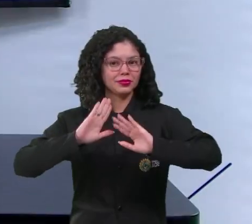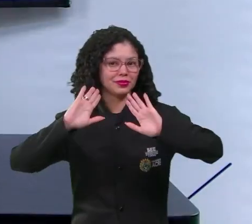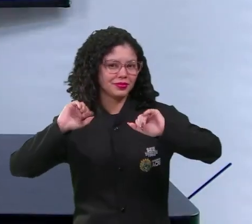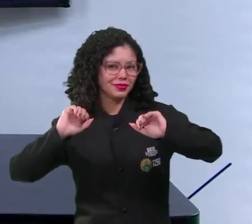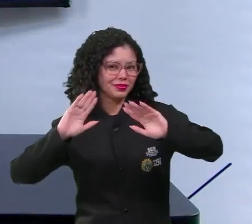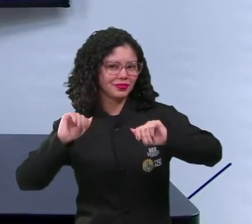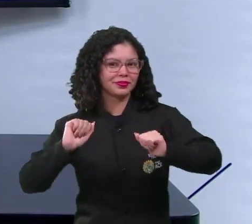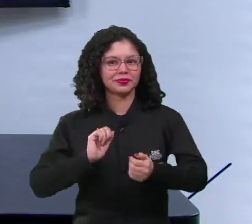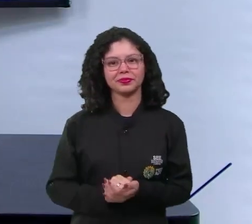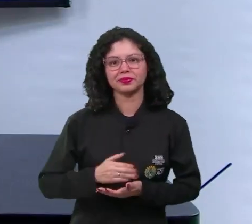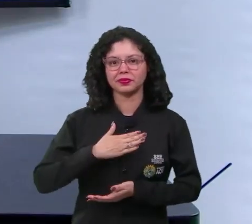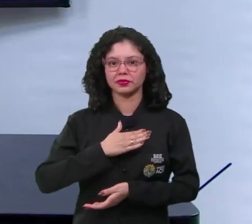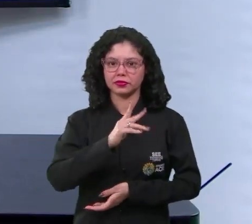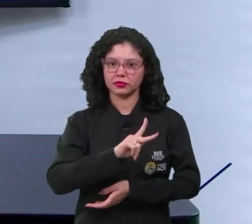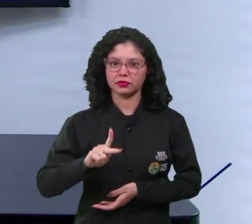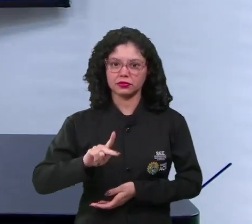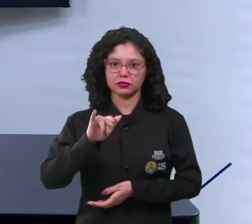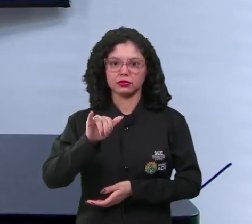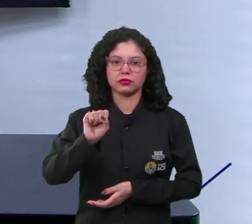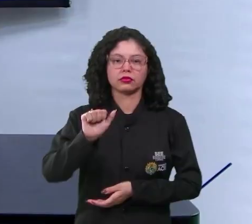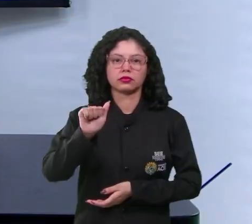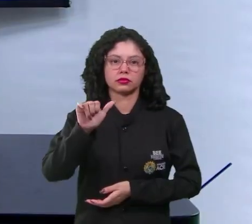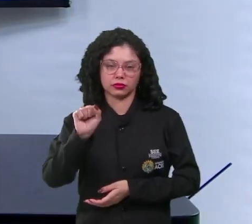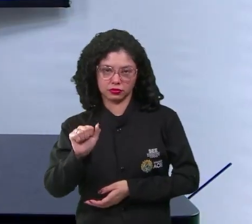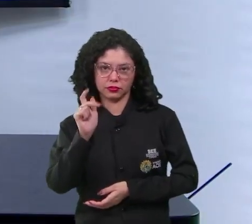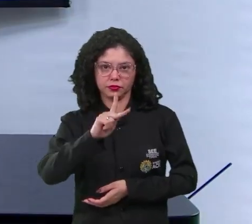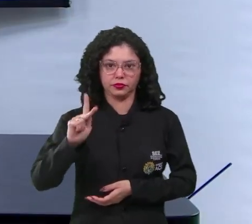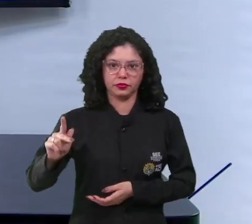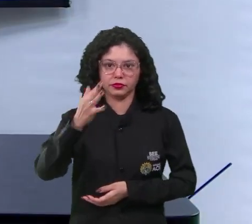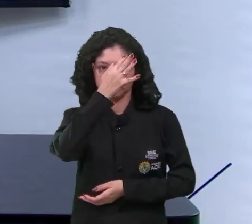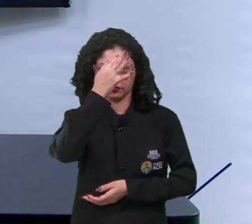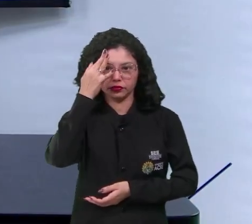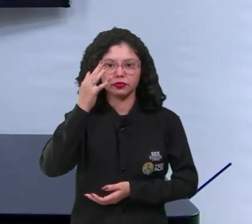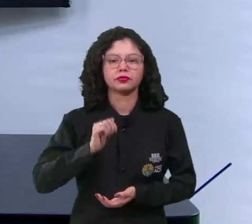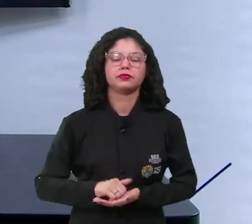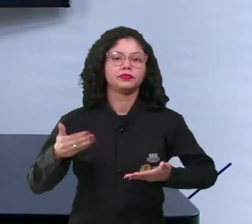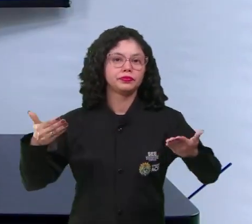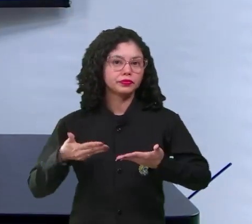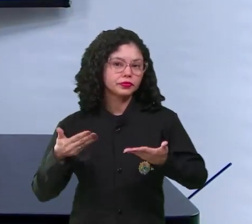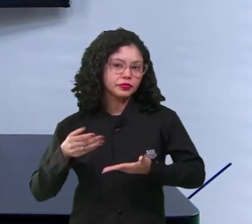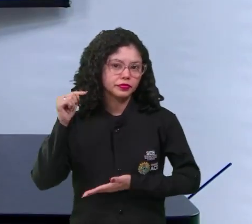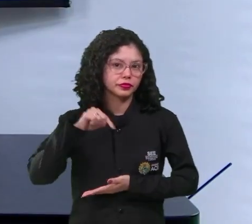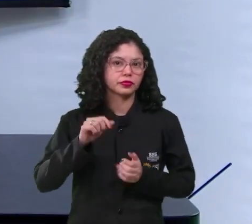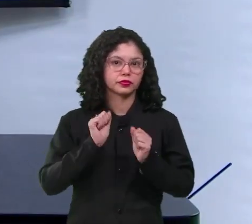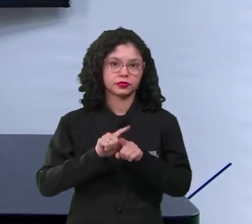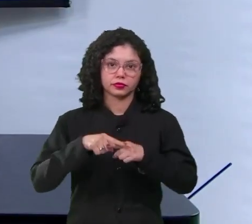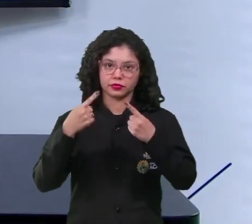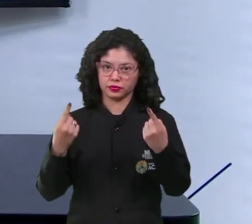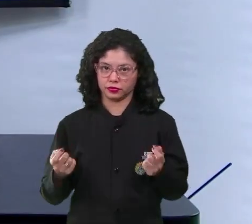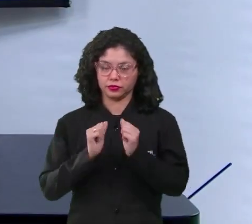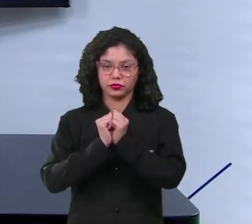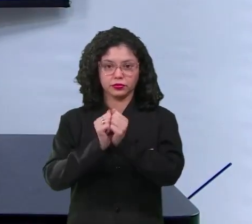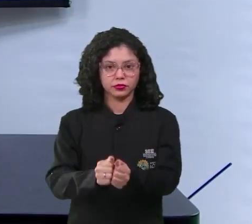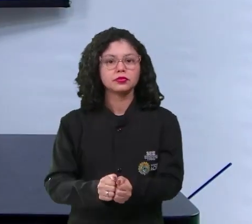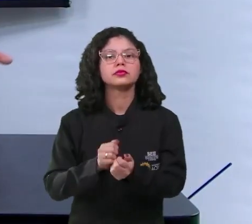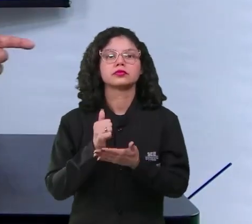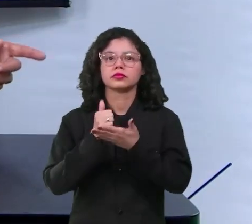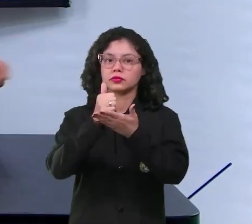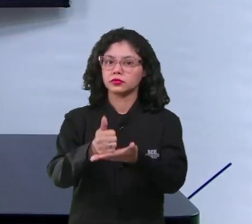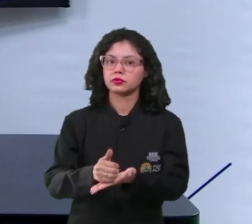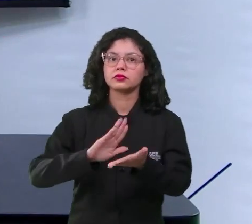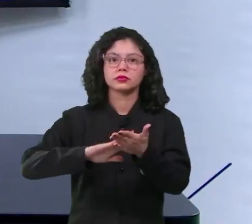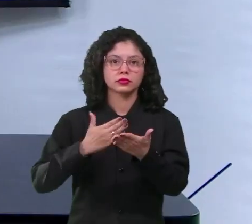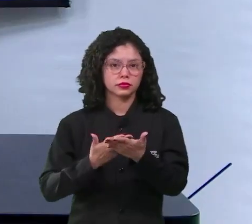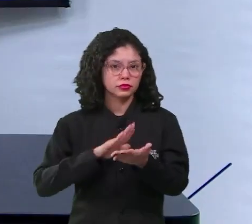Olá, pessoal. Sou o professor Isaías, da Filosofia. Estou aqui mais uma vez hoje, auxiliado pela